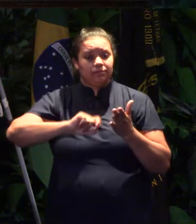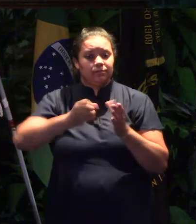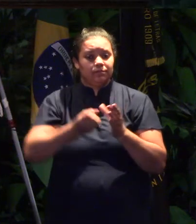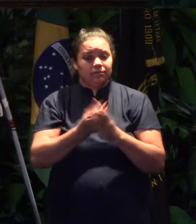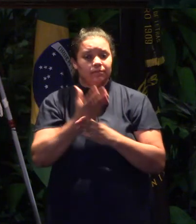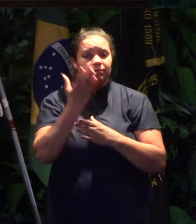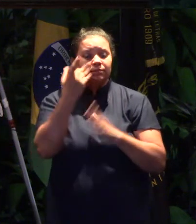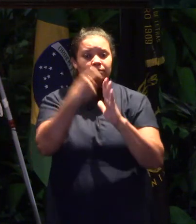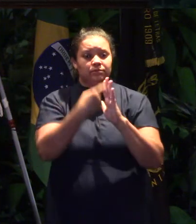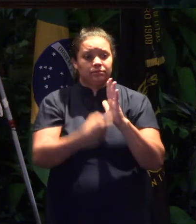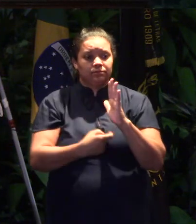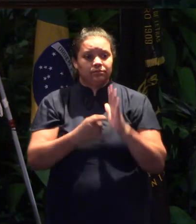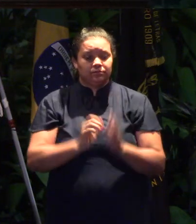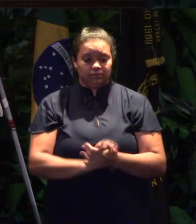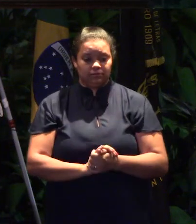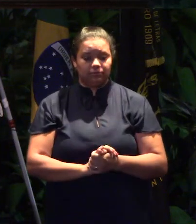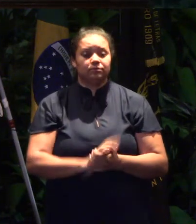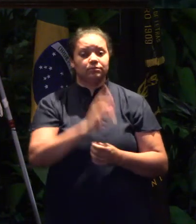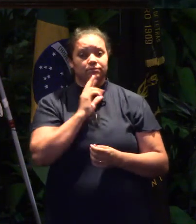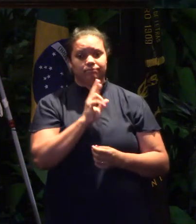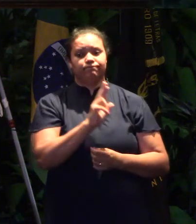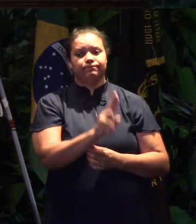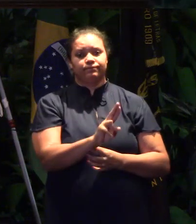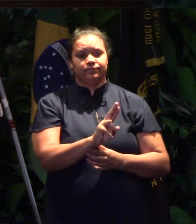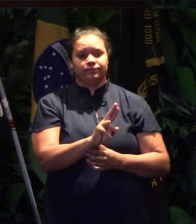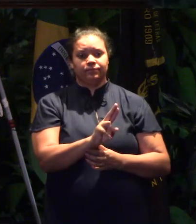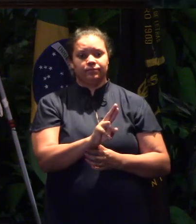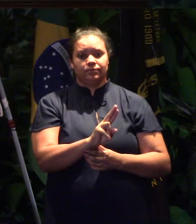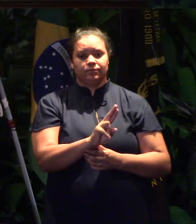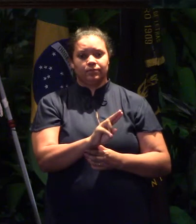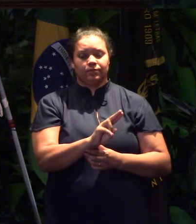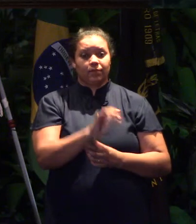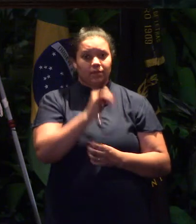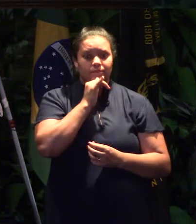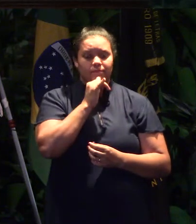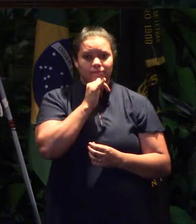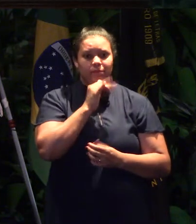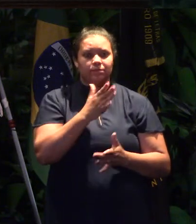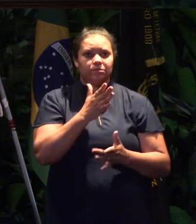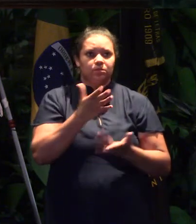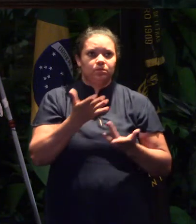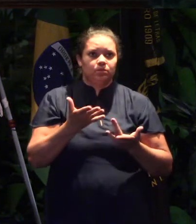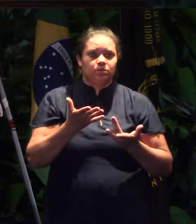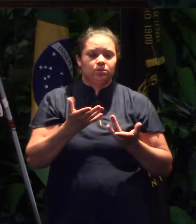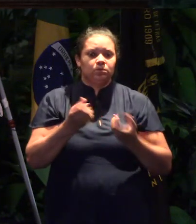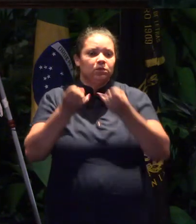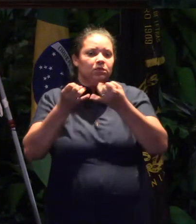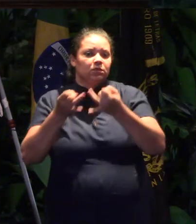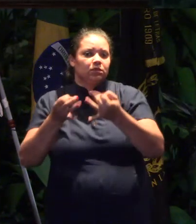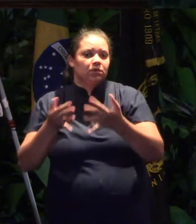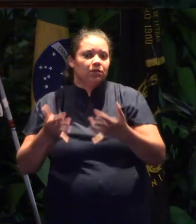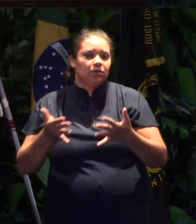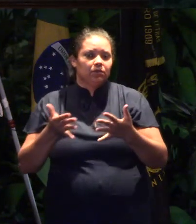elaboração dos textos. Nesse caso, então, você está falando de uma mnemotécnica, não é?